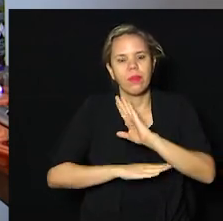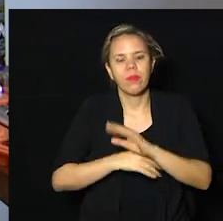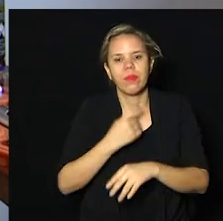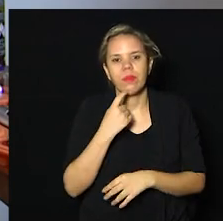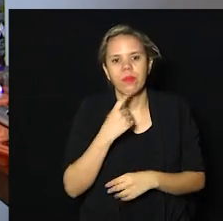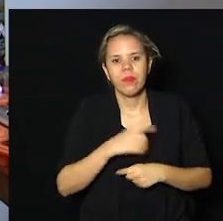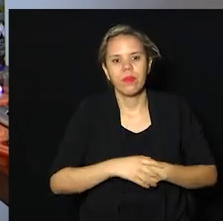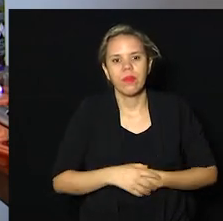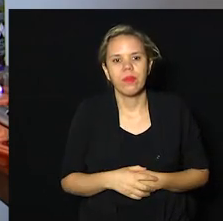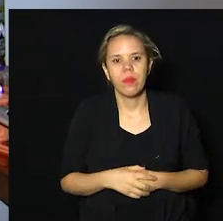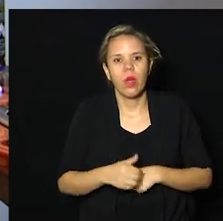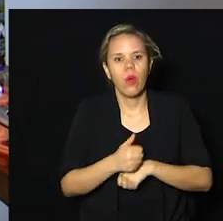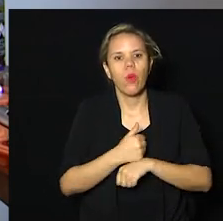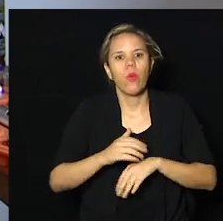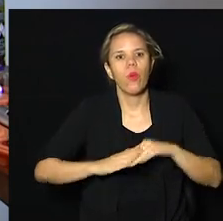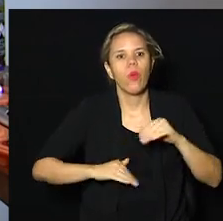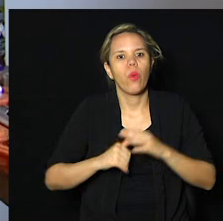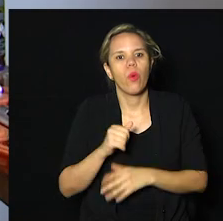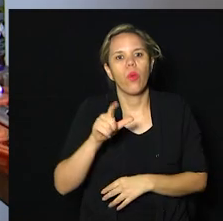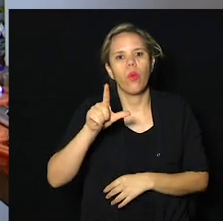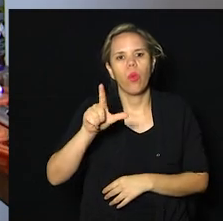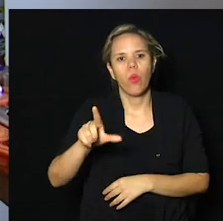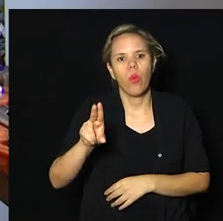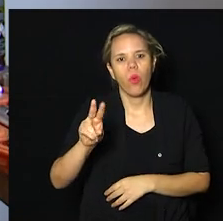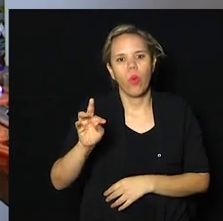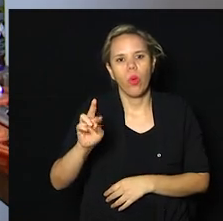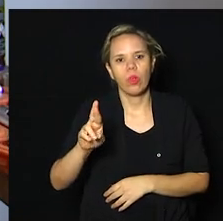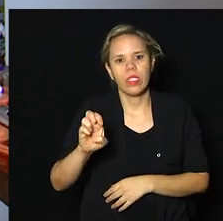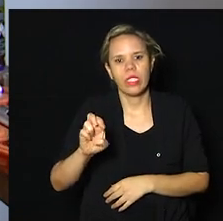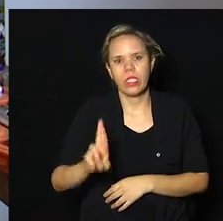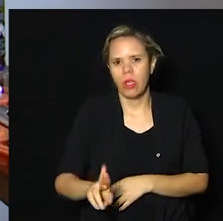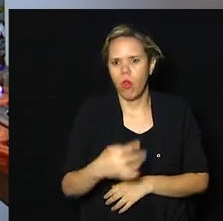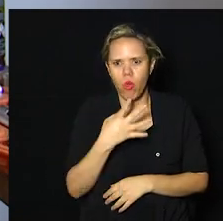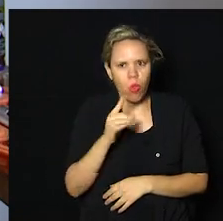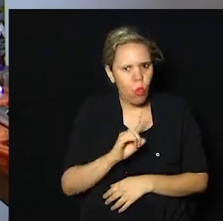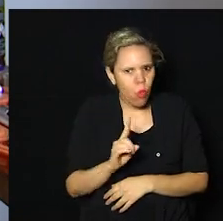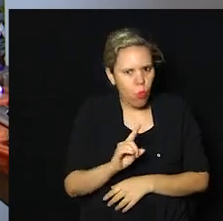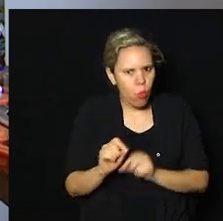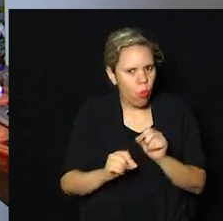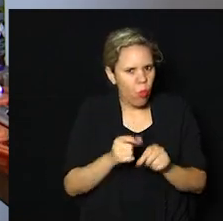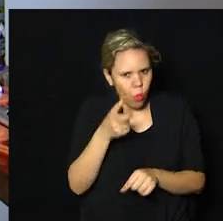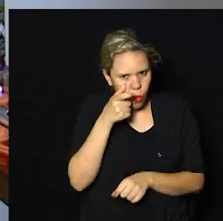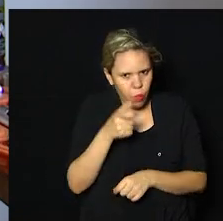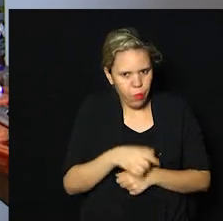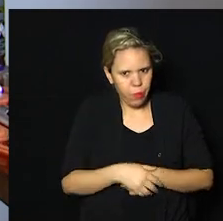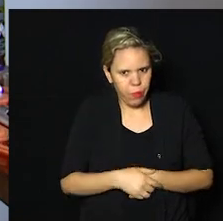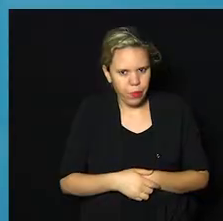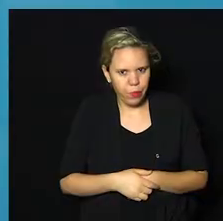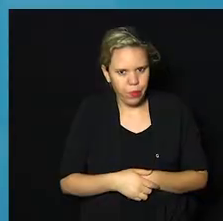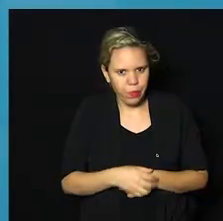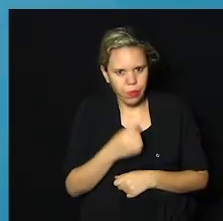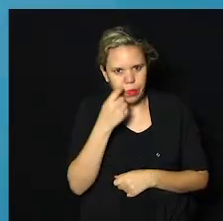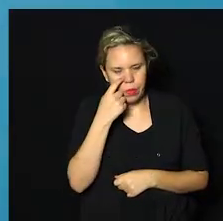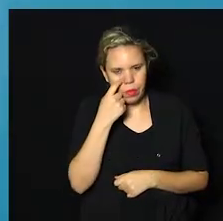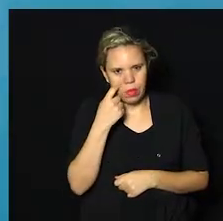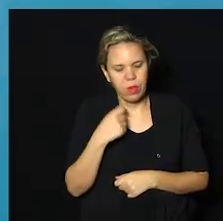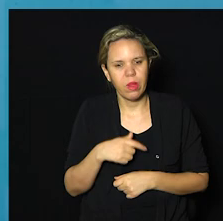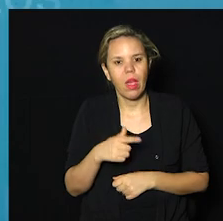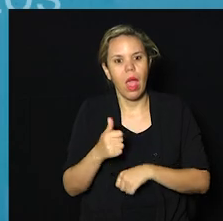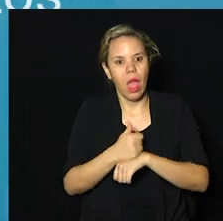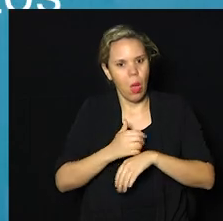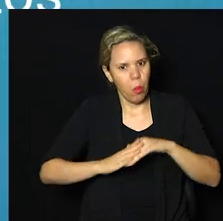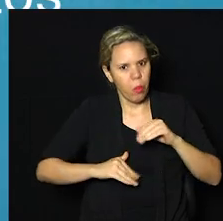Câmara Campinas é a profissão de luthier. Você conhece? Não? Então se liga aí. Bom, luthier